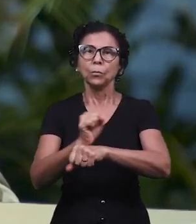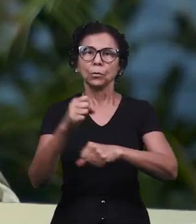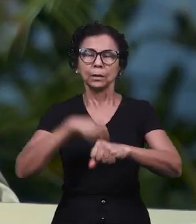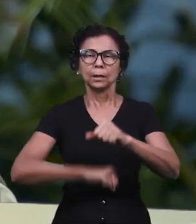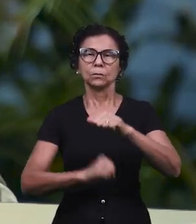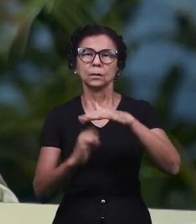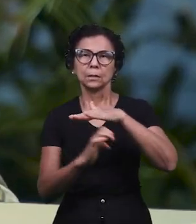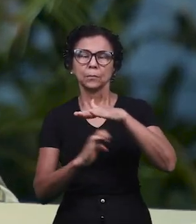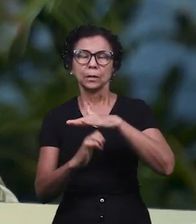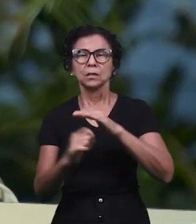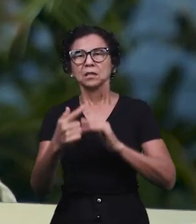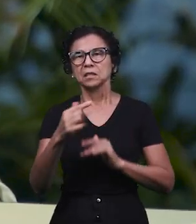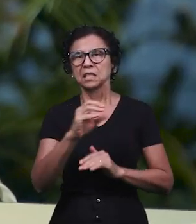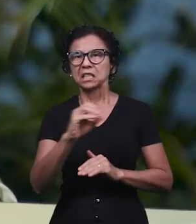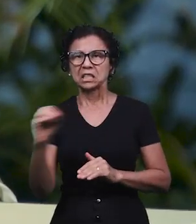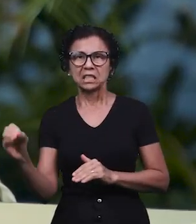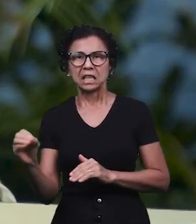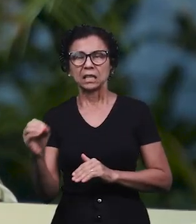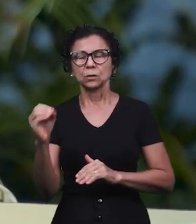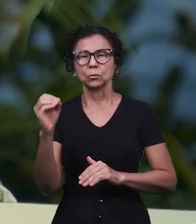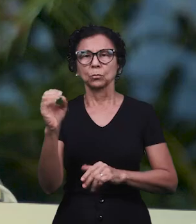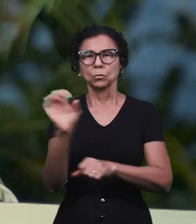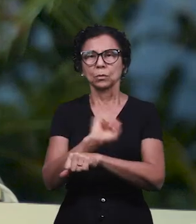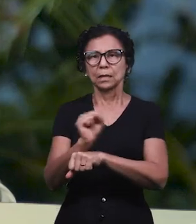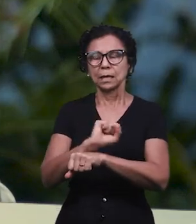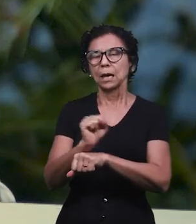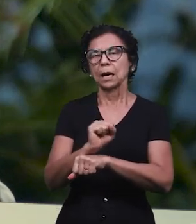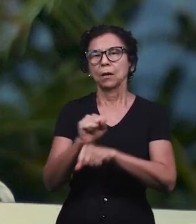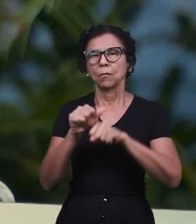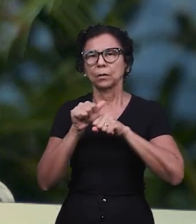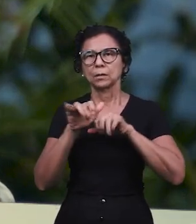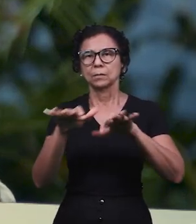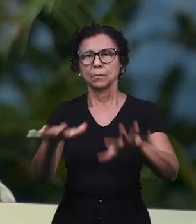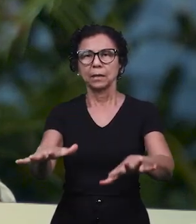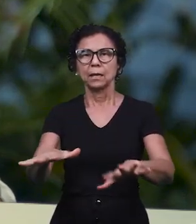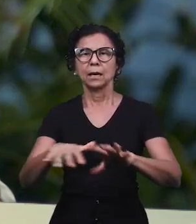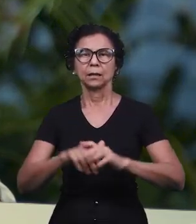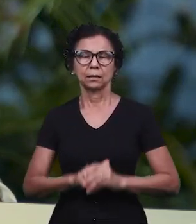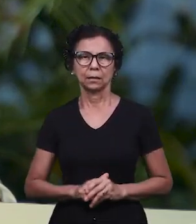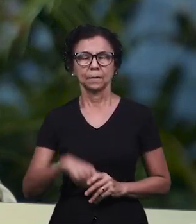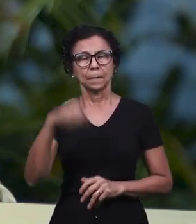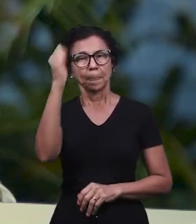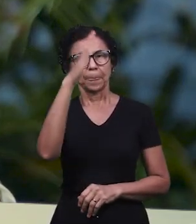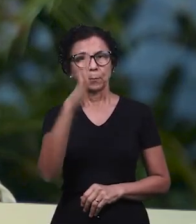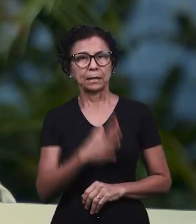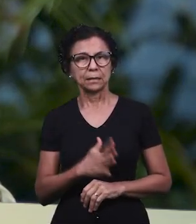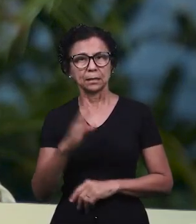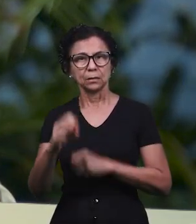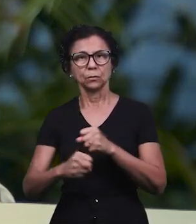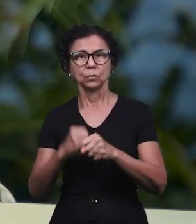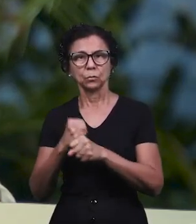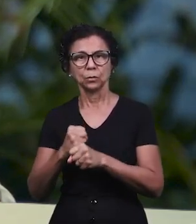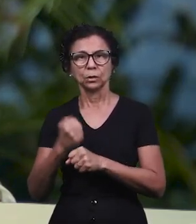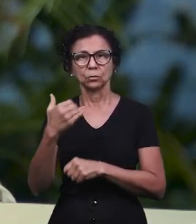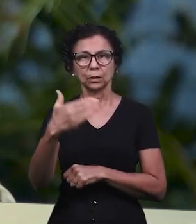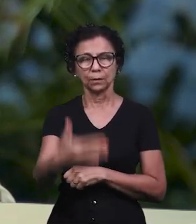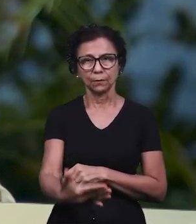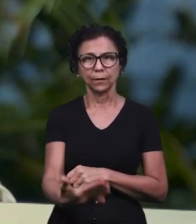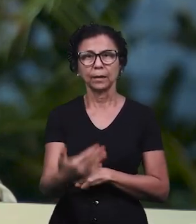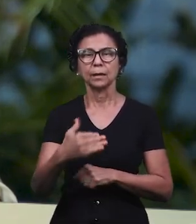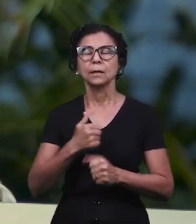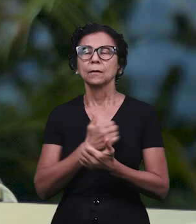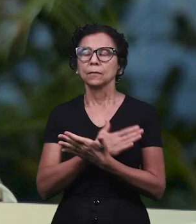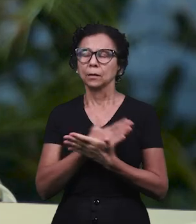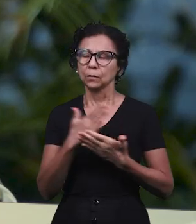Brasil. No ano que vem, a viatura 4x4, que o nome dela é Guaicurus, vai iniciar um processo também de